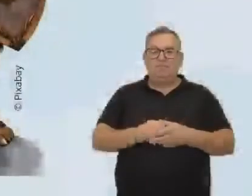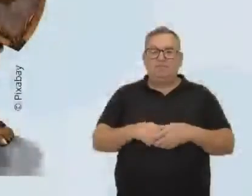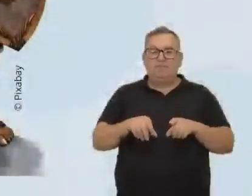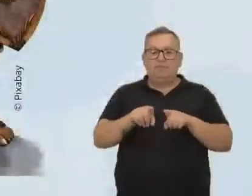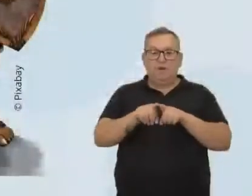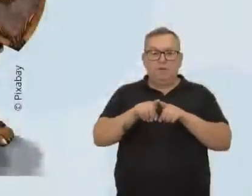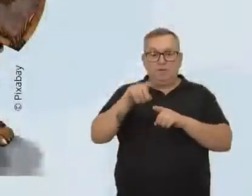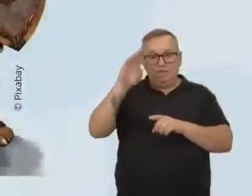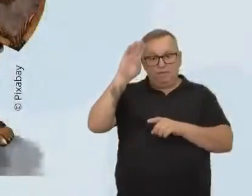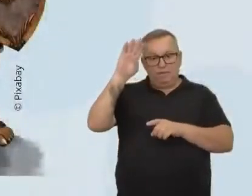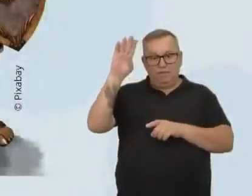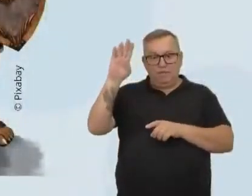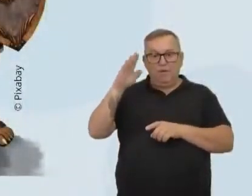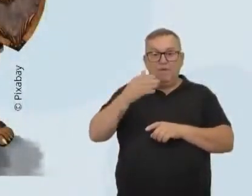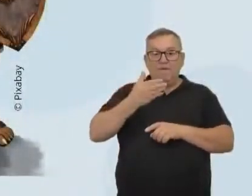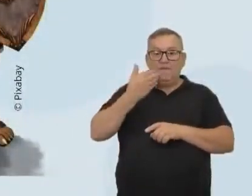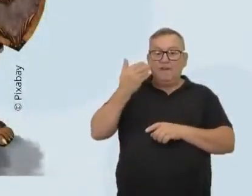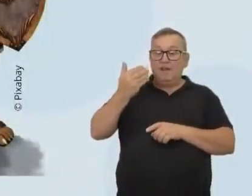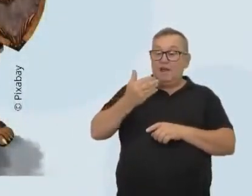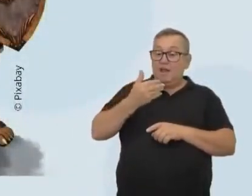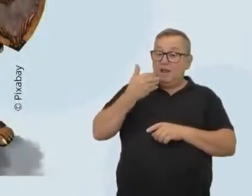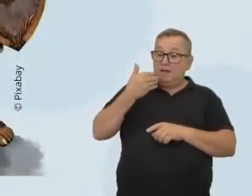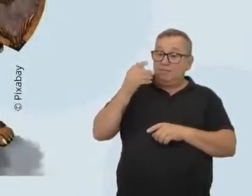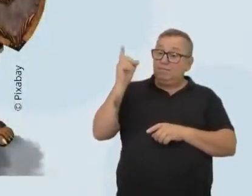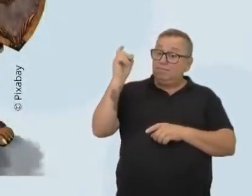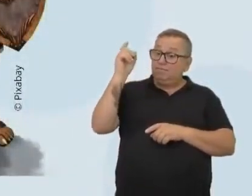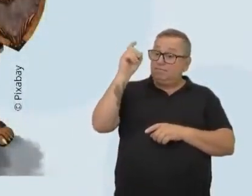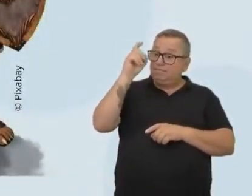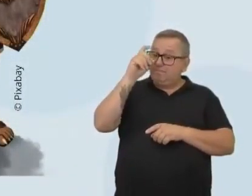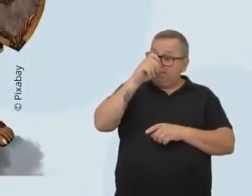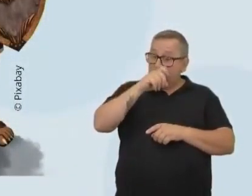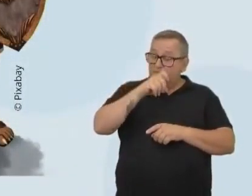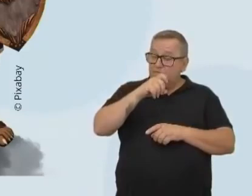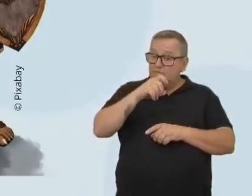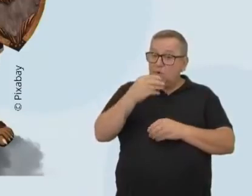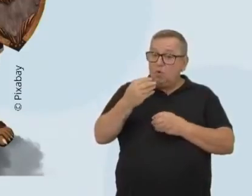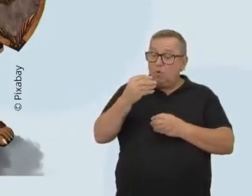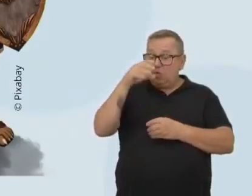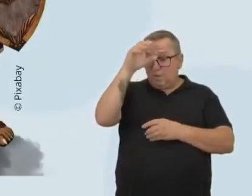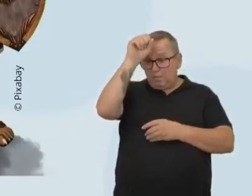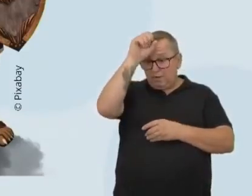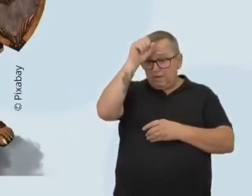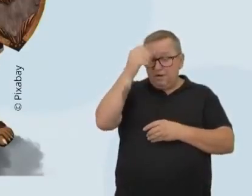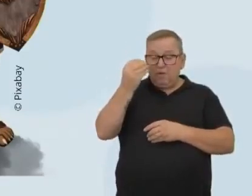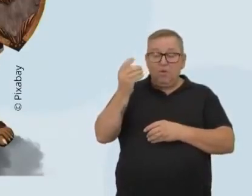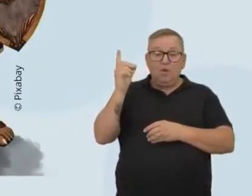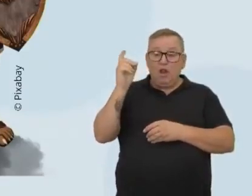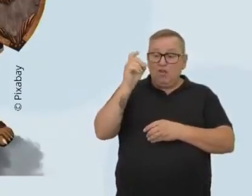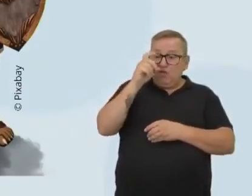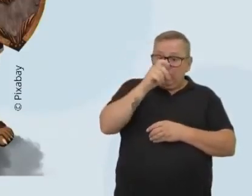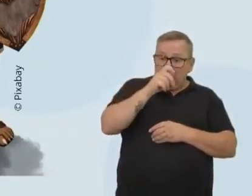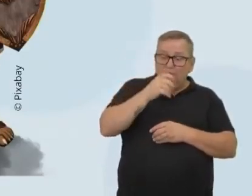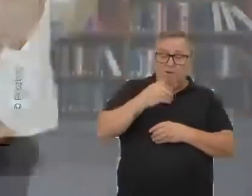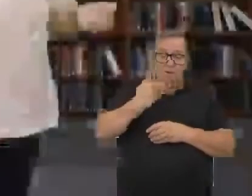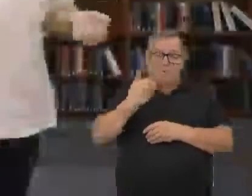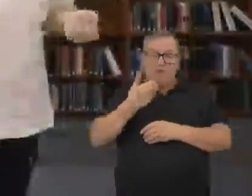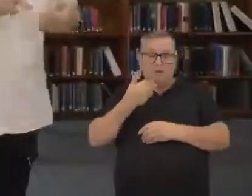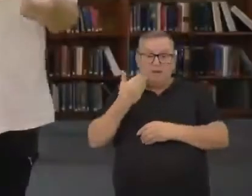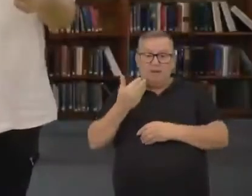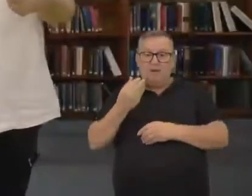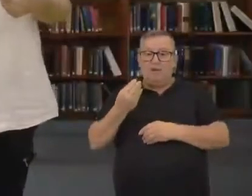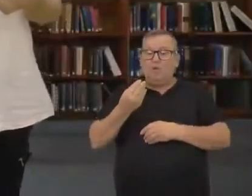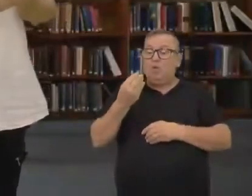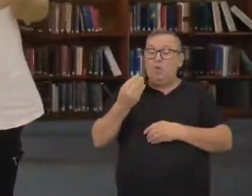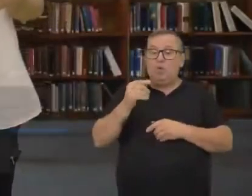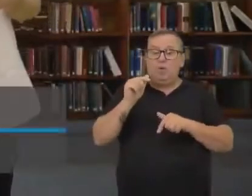suas principais facilidades e dificuldades no aprendizado. O que você tem mais dificuldade? É com o tempo, é com o registro, é